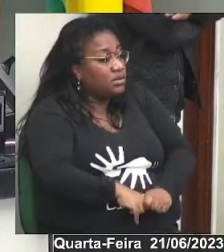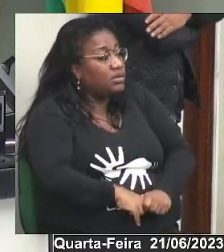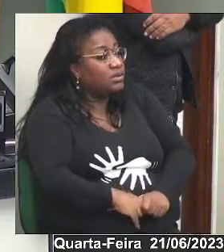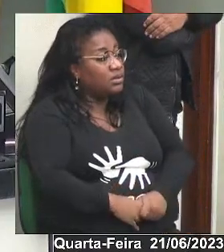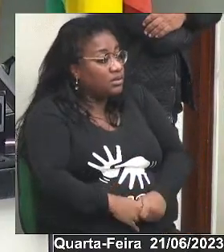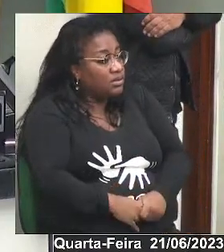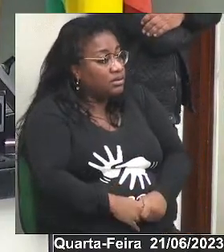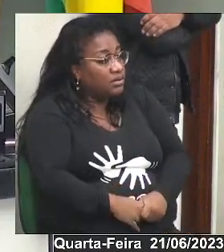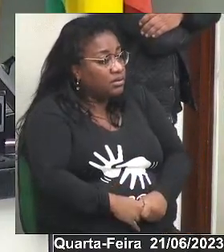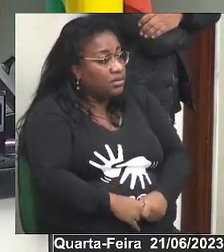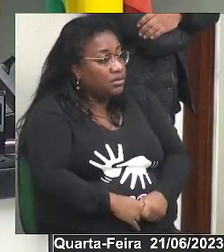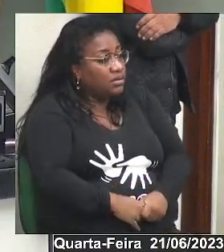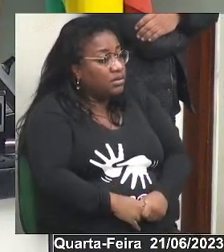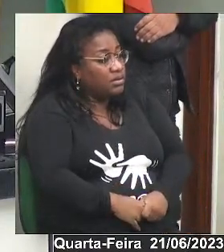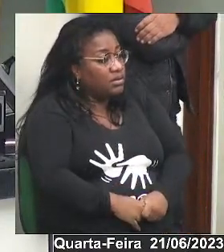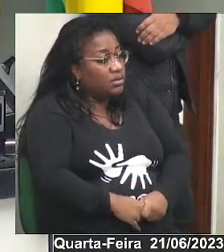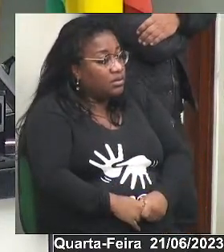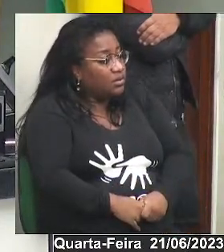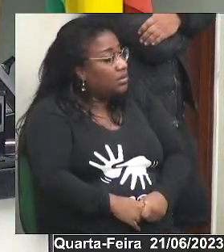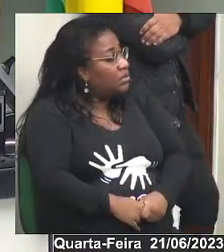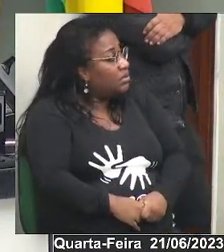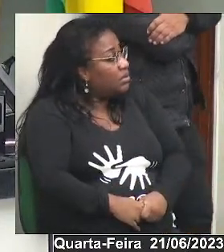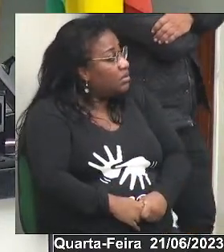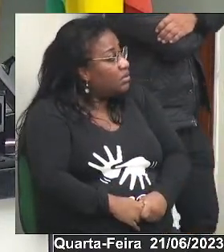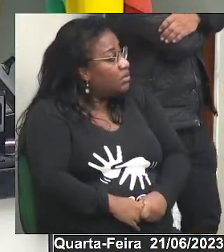Isso, vai marcar audiência pública, foi.